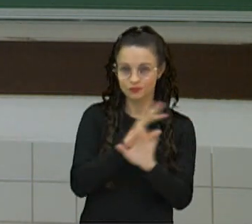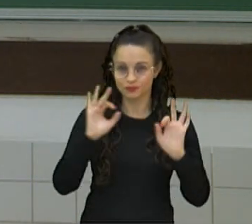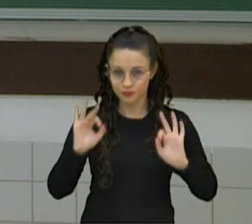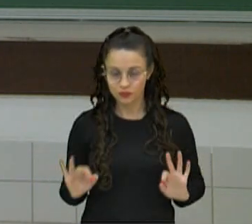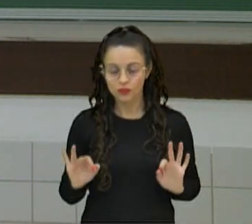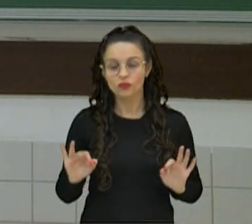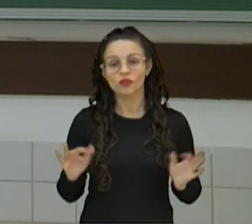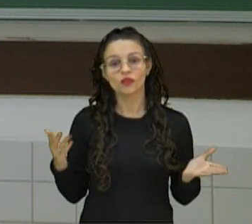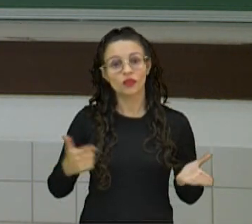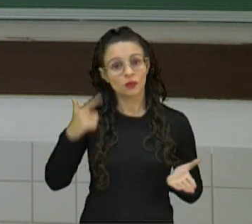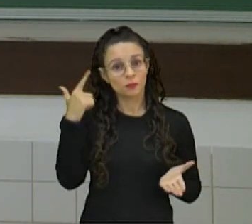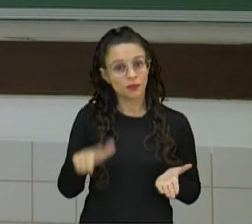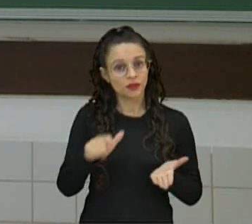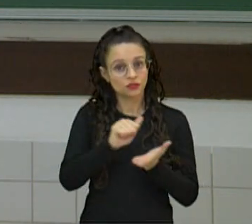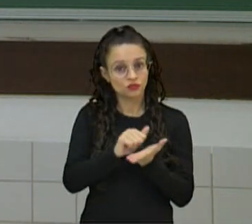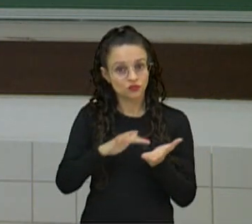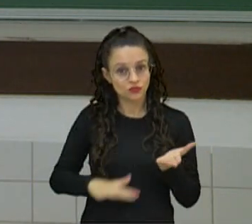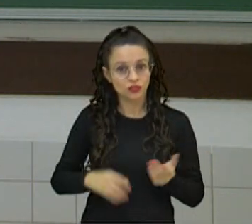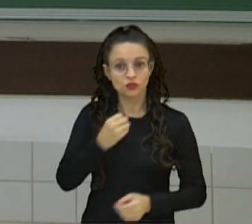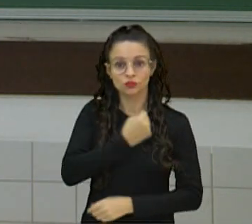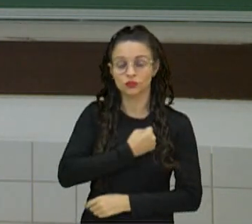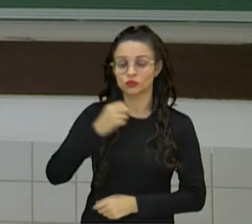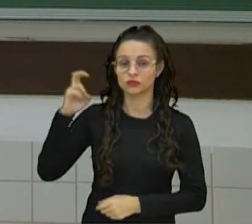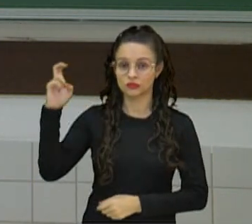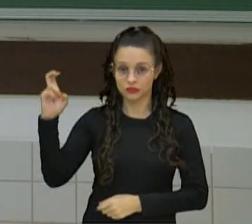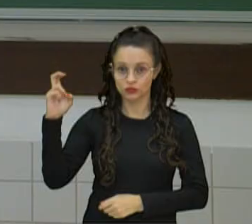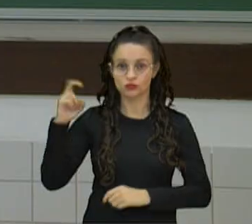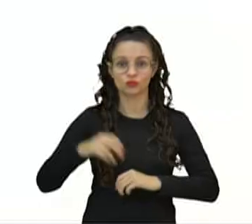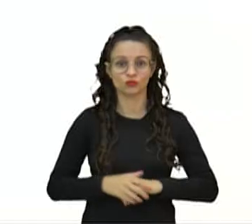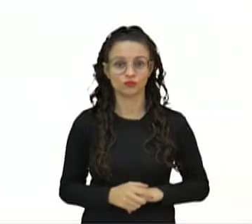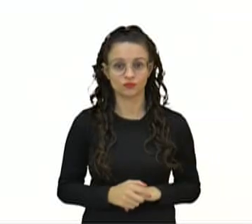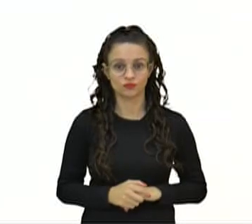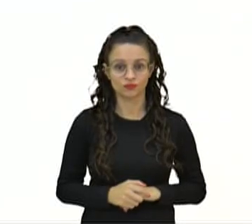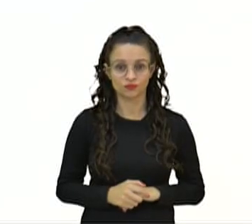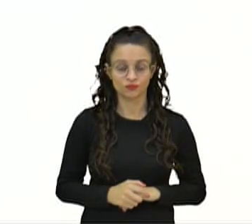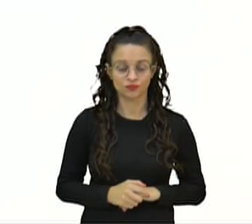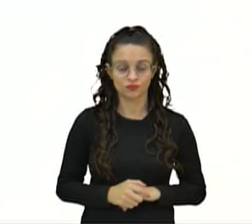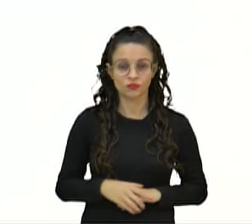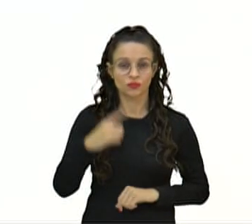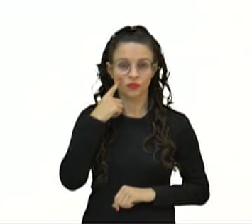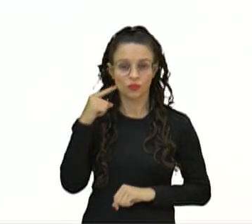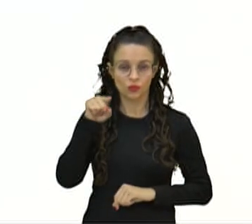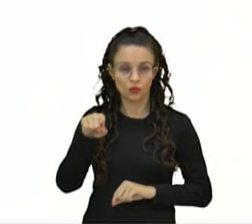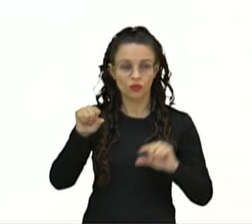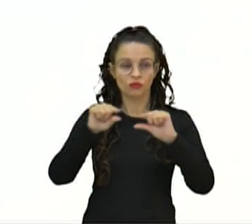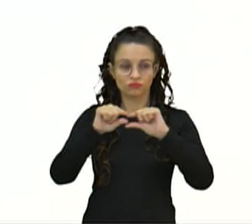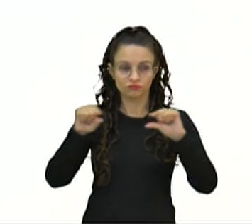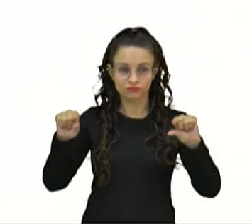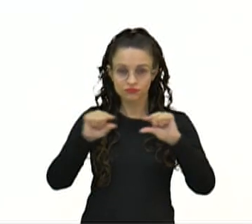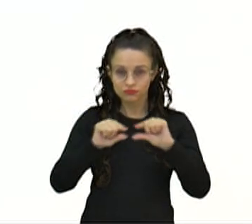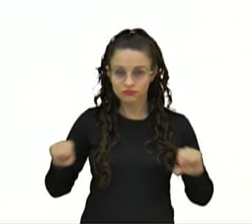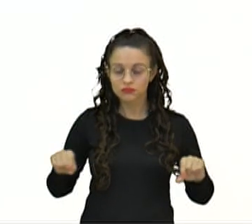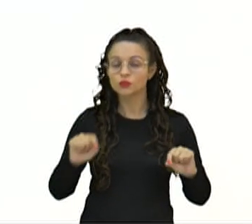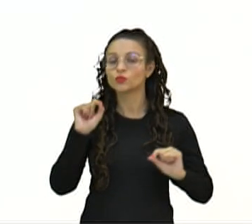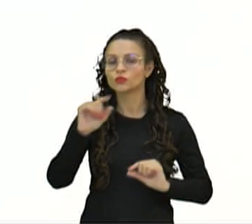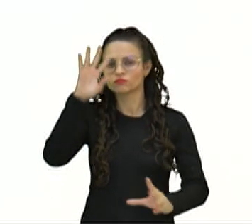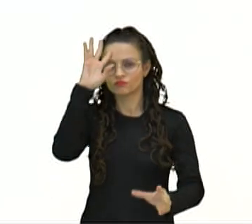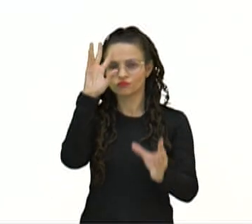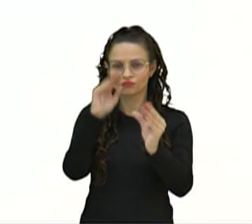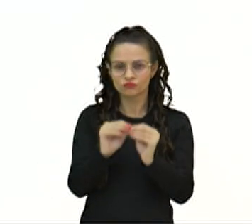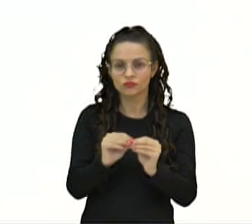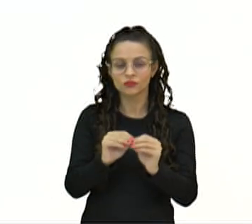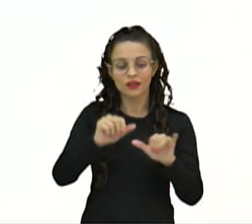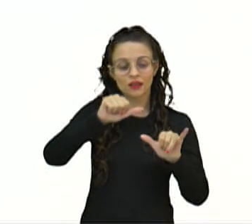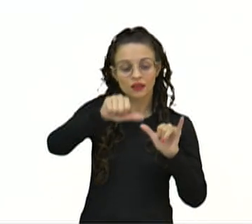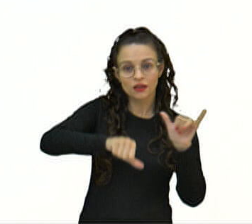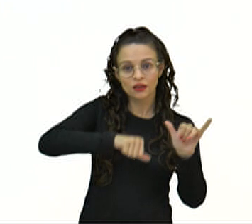mais um exercício. Atividade número 5. Dadas as equações termoquímicas, pode-se concluir que a